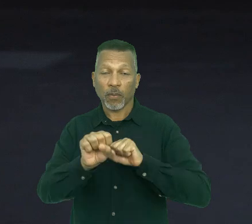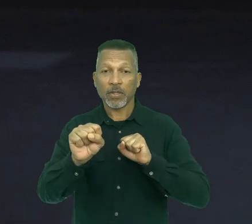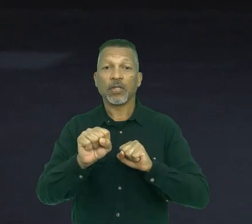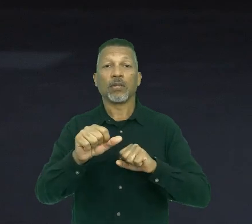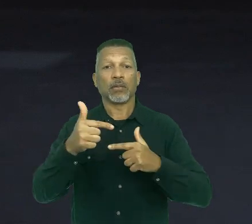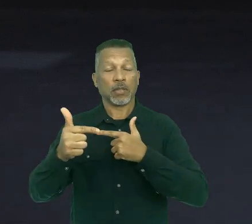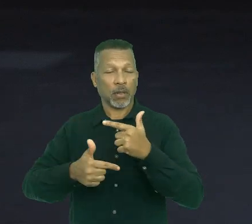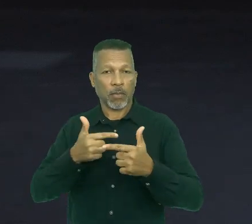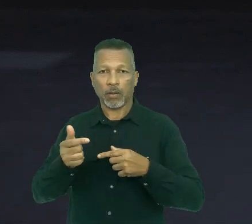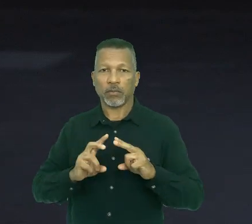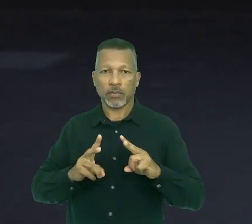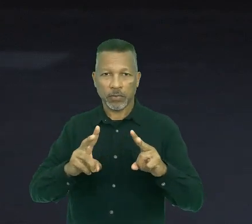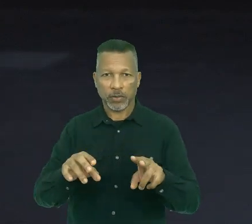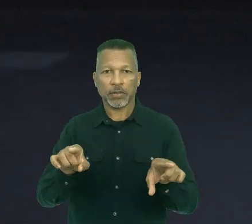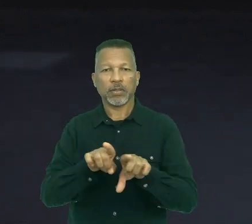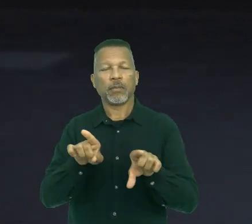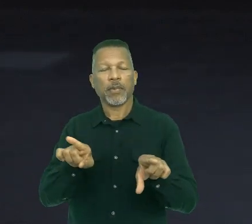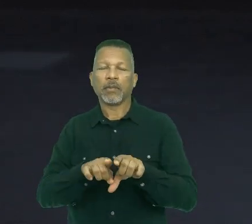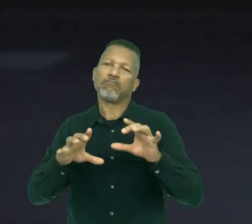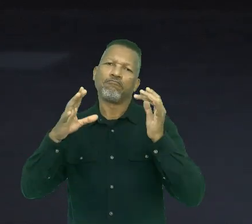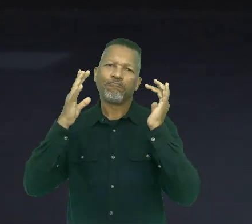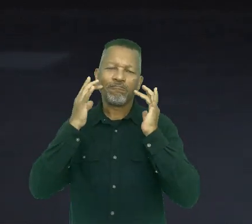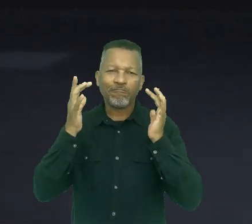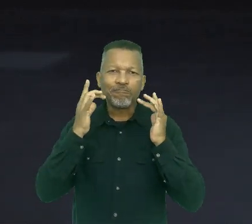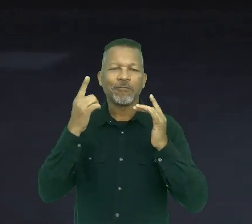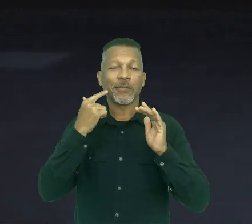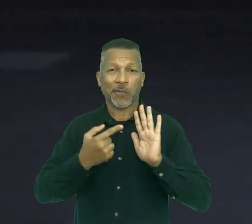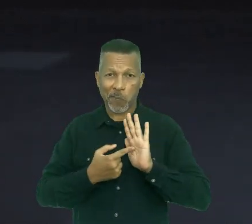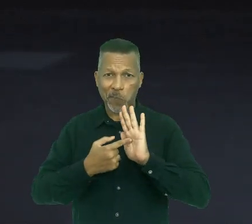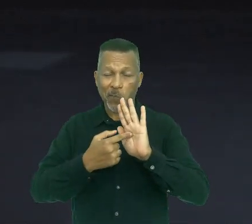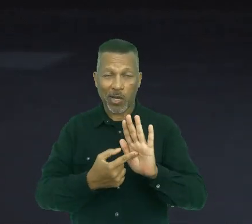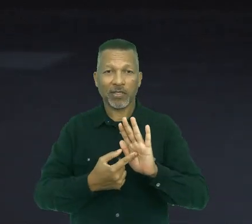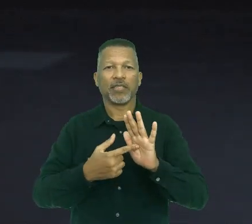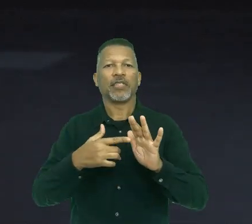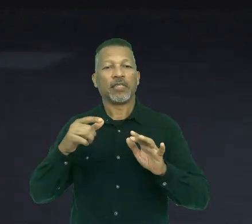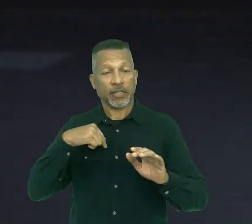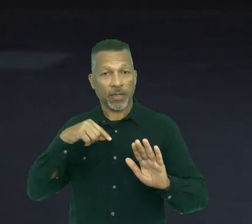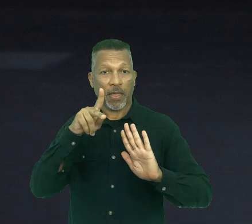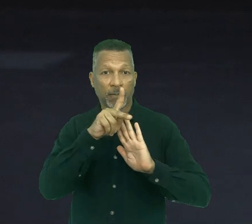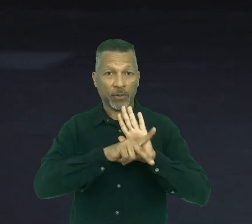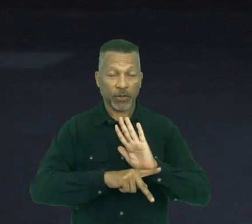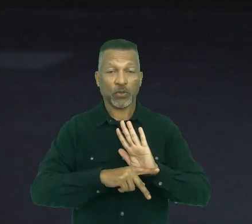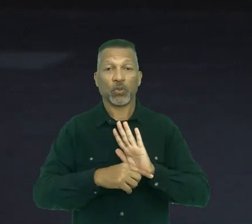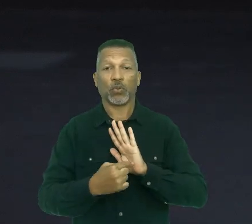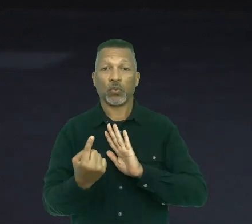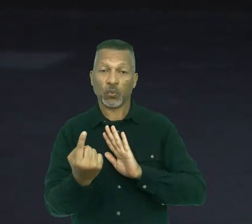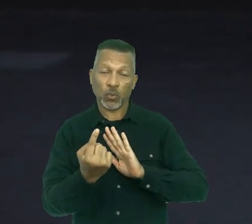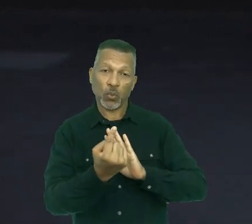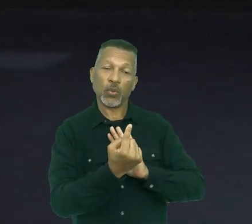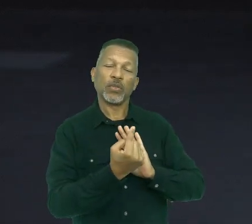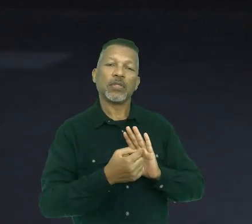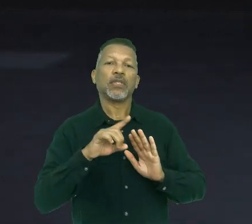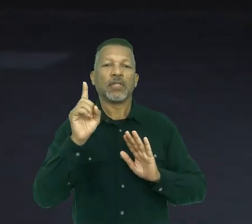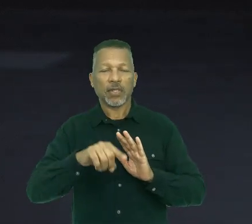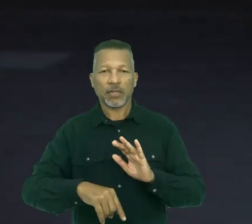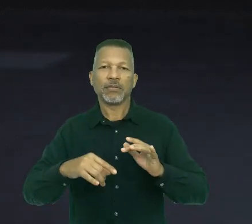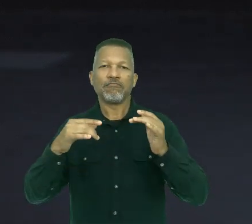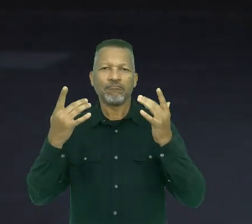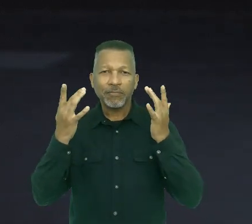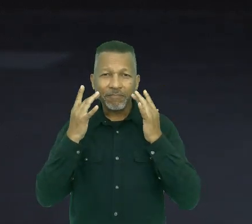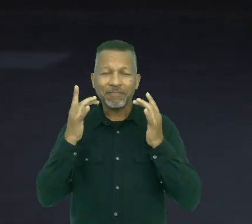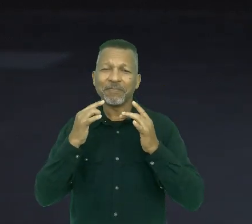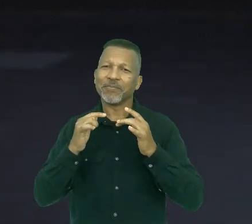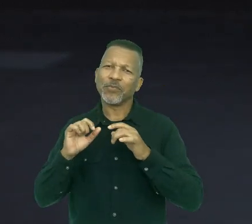permanente, como a gente tem de espetáculos, de mostras, tem um projeto que é o Solos, que a gente traz espetáculos do Brasil